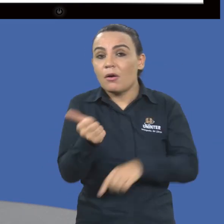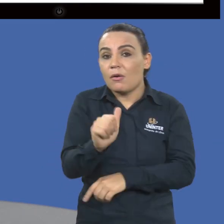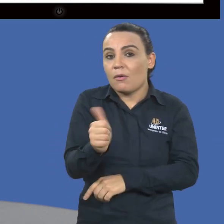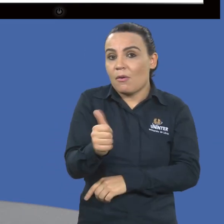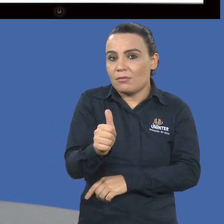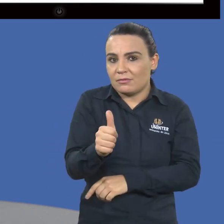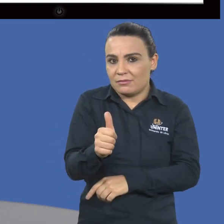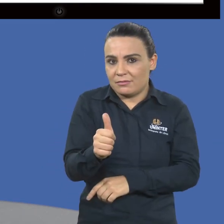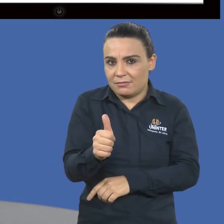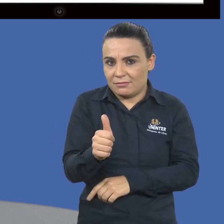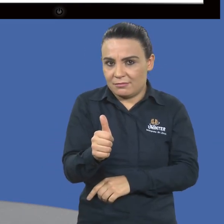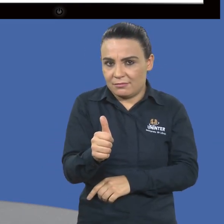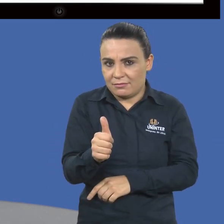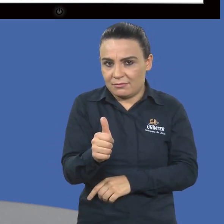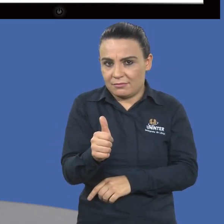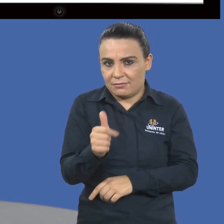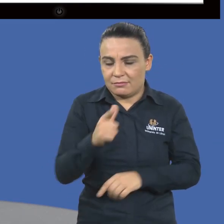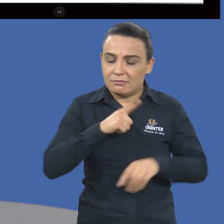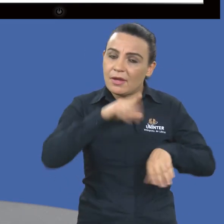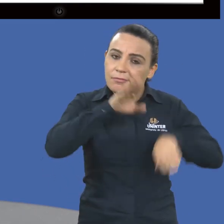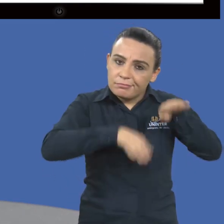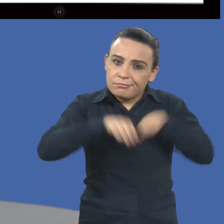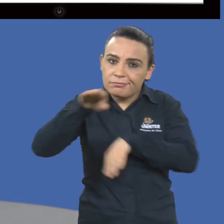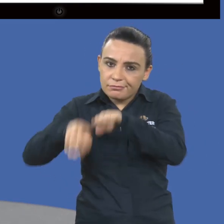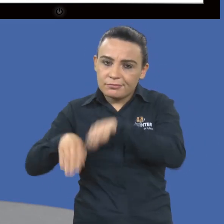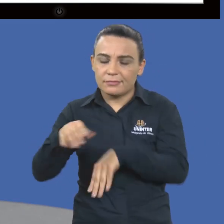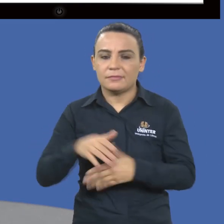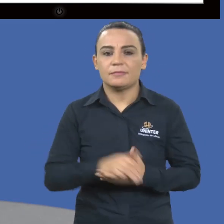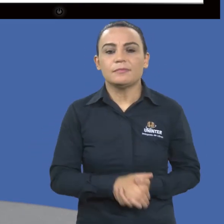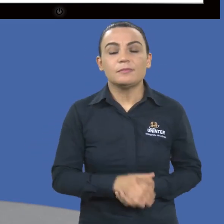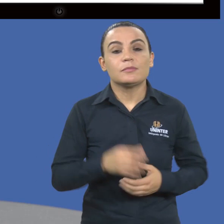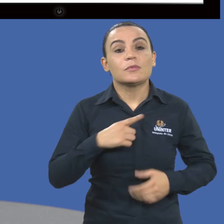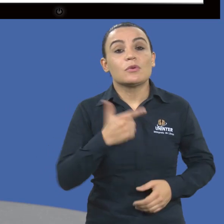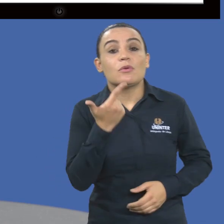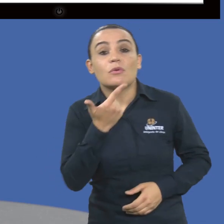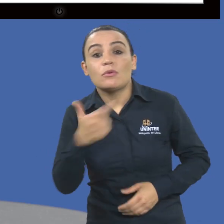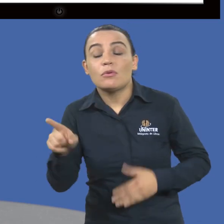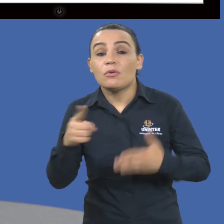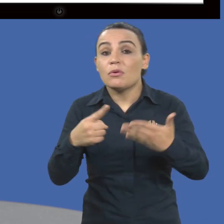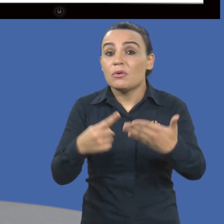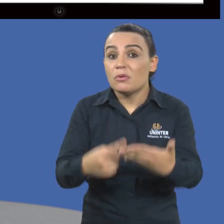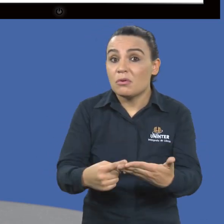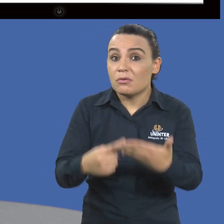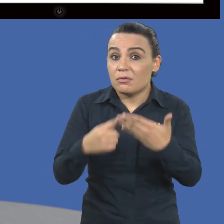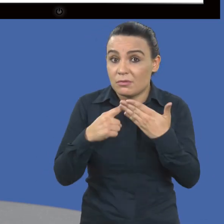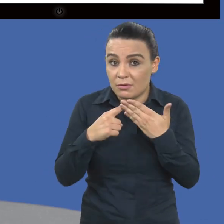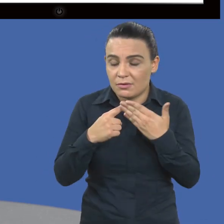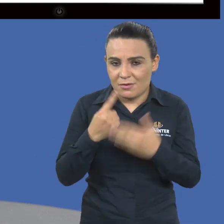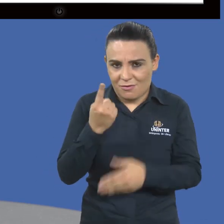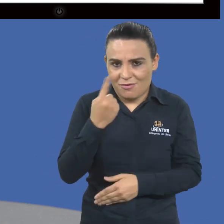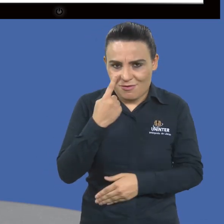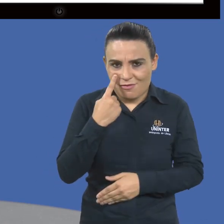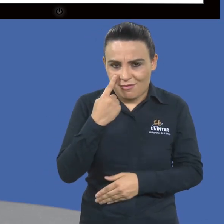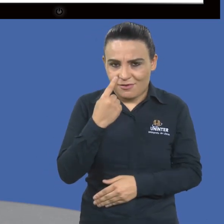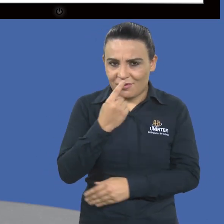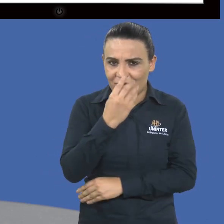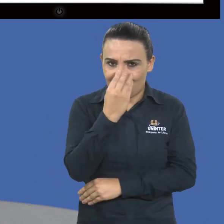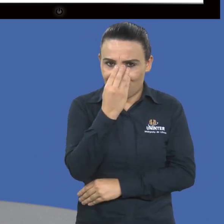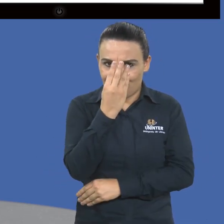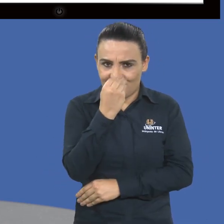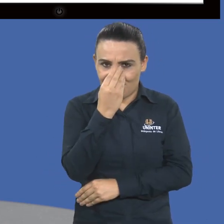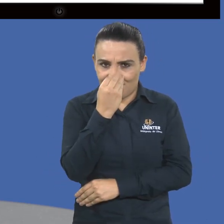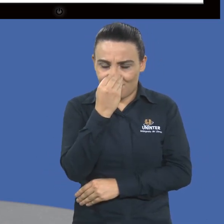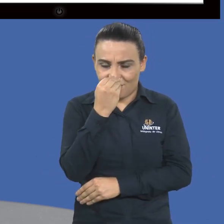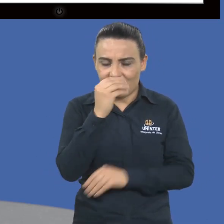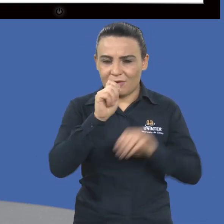reforçar a hipótese da síndrome de Down, né? Um outro sinal interessante, e que vocês